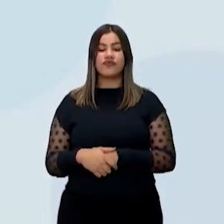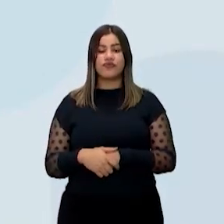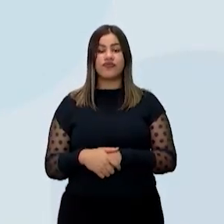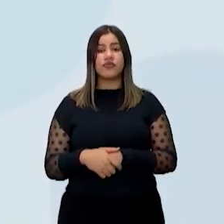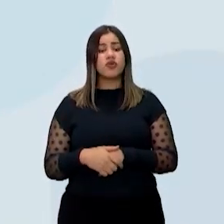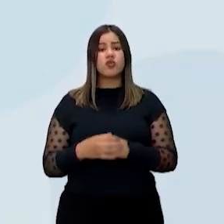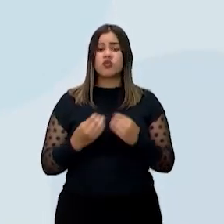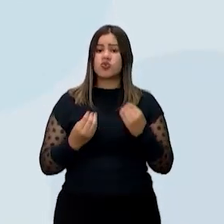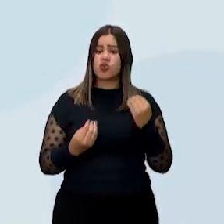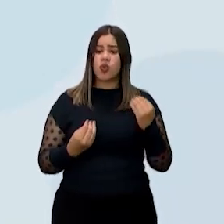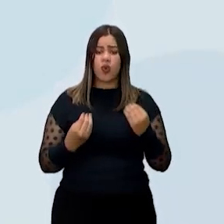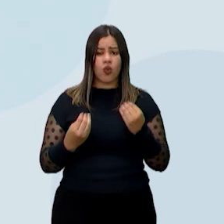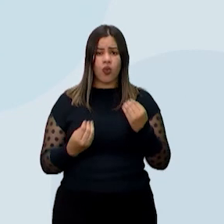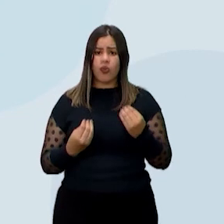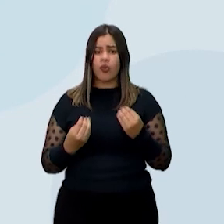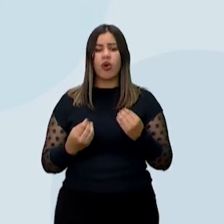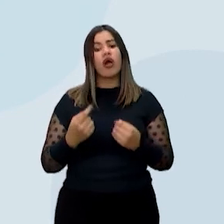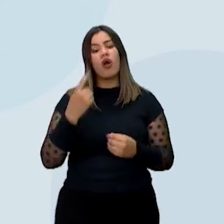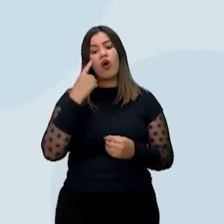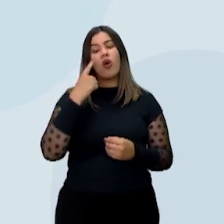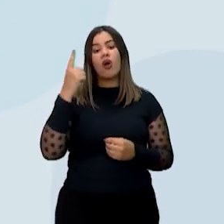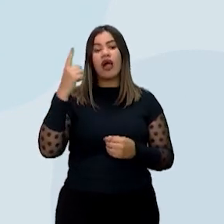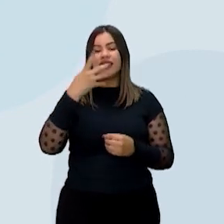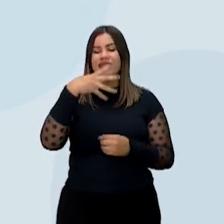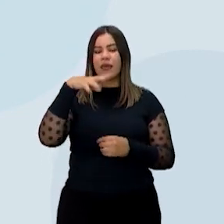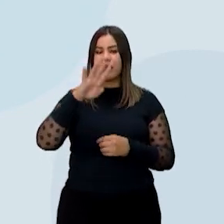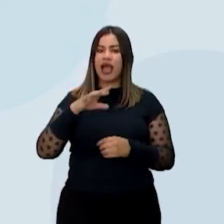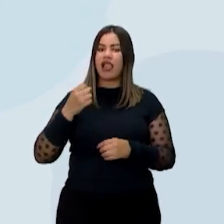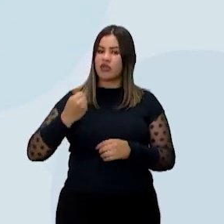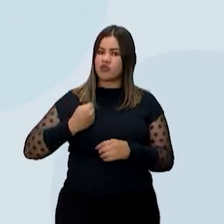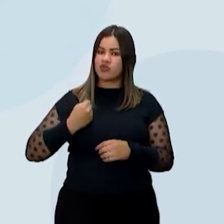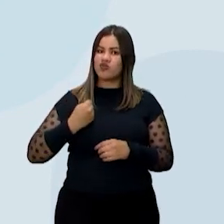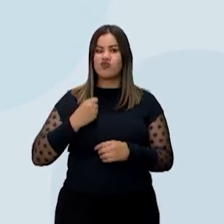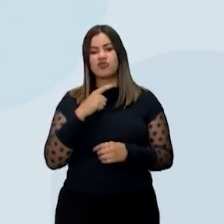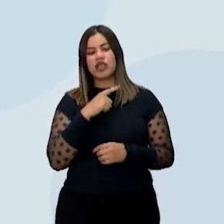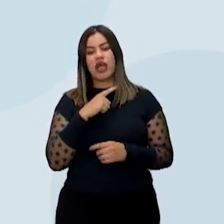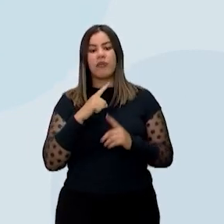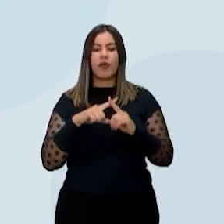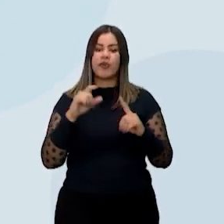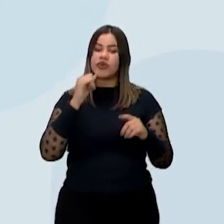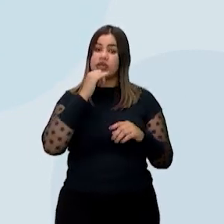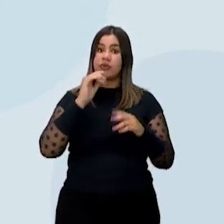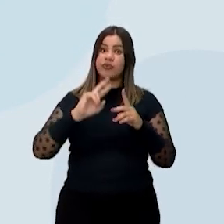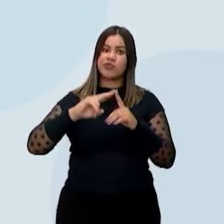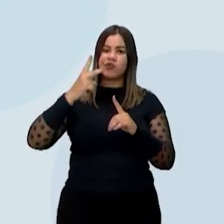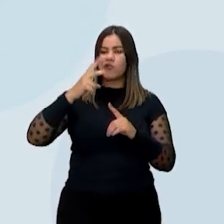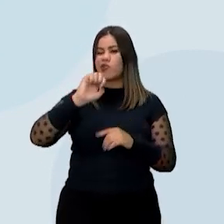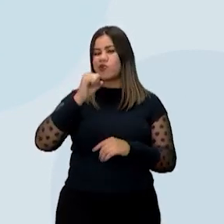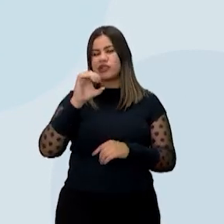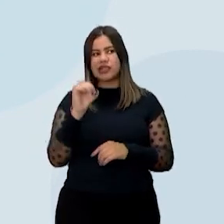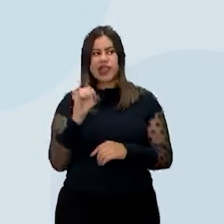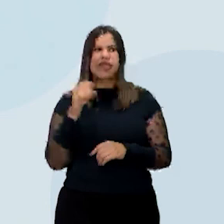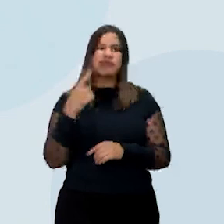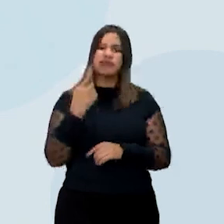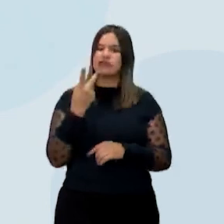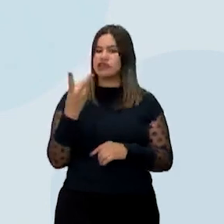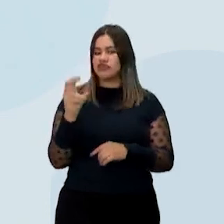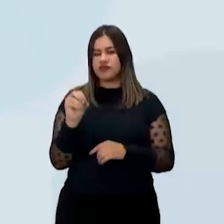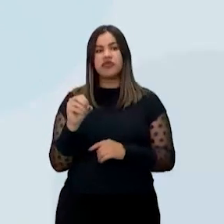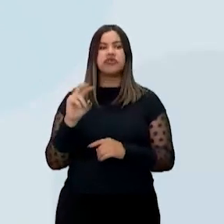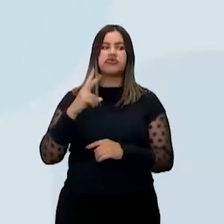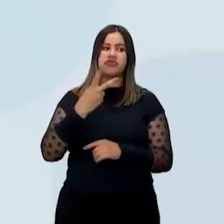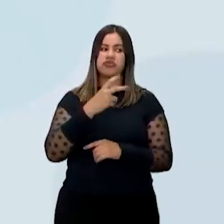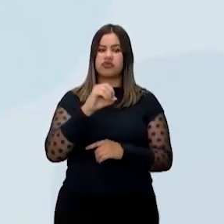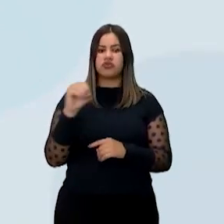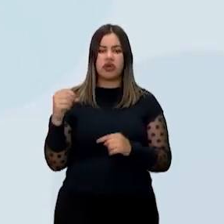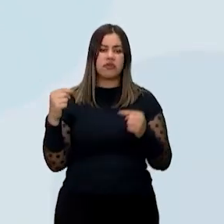isso? Ora, aqui na tabela tem alguns valores, mas se você quiser comprar 80, 120, 200 salgadinhos, como você